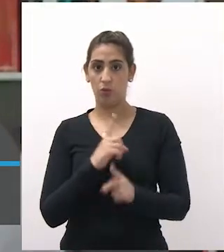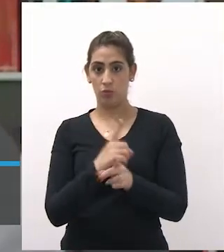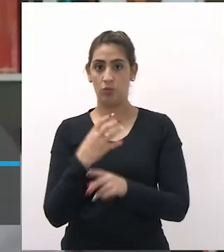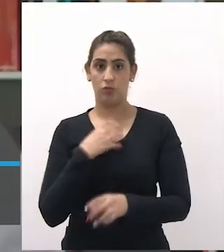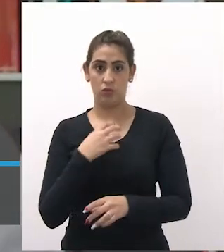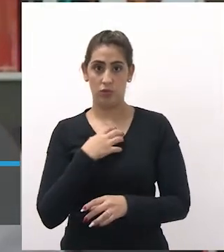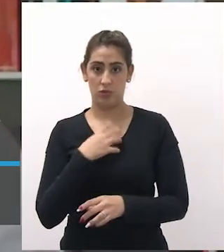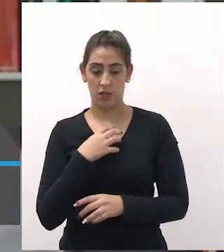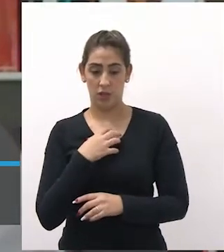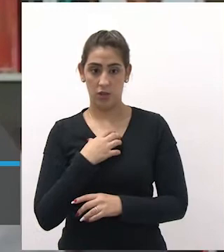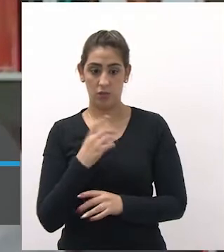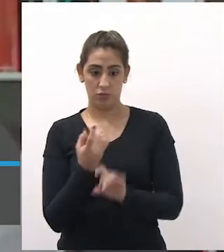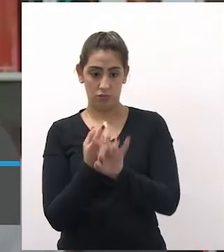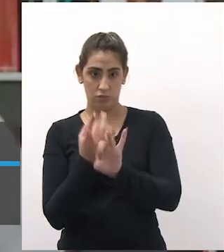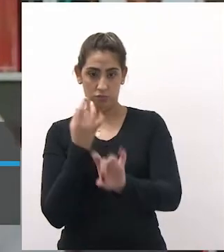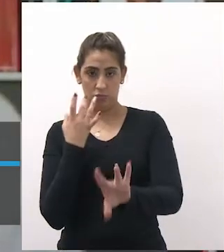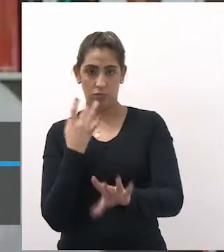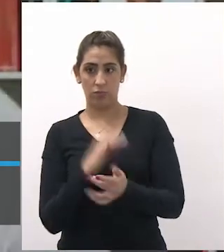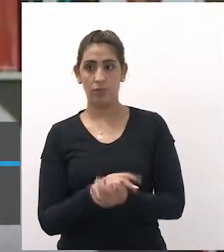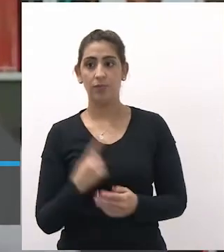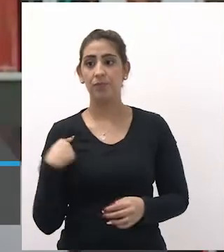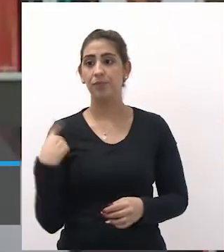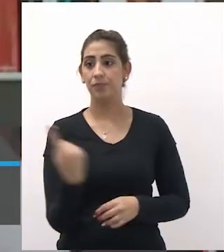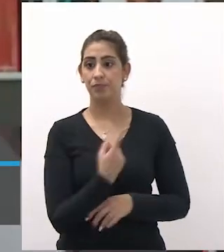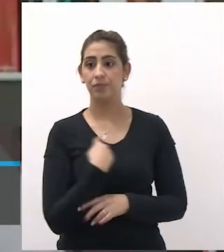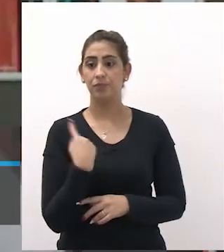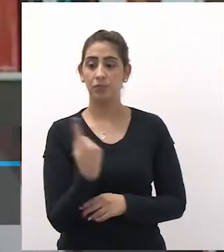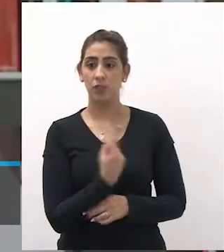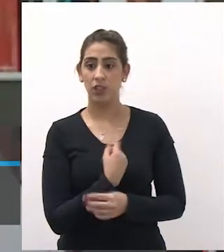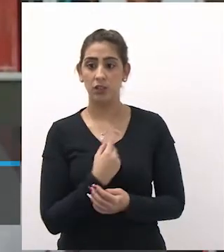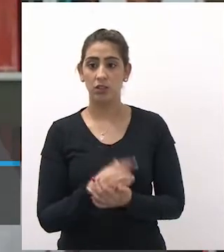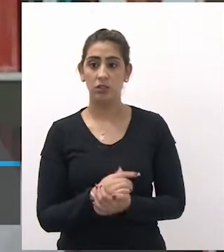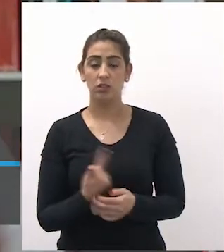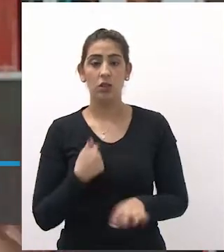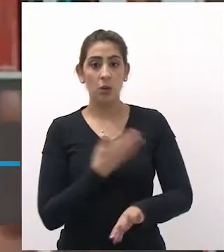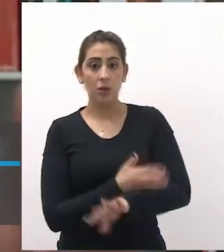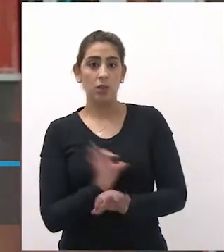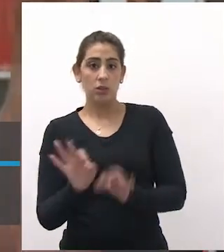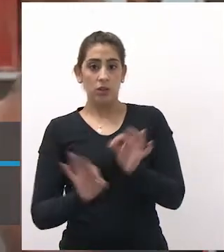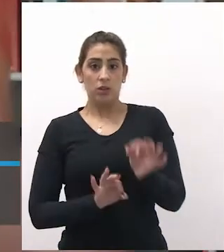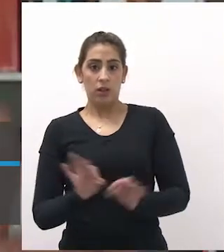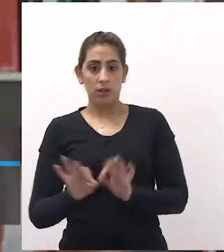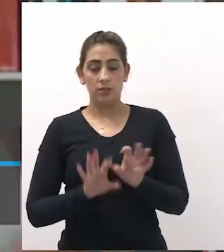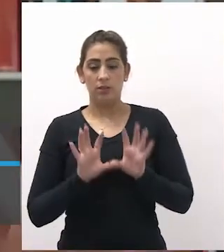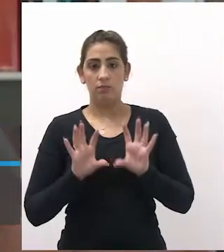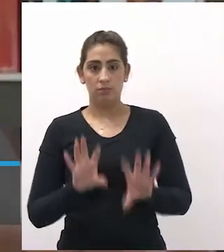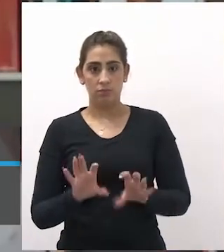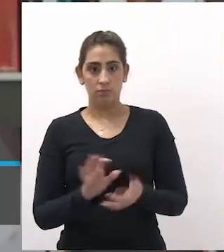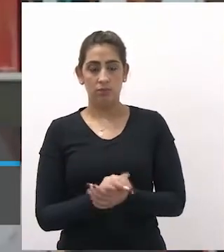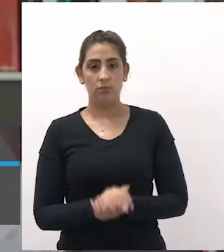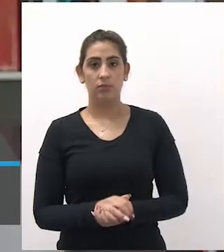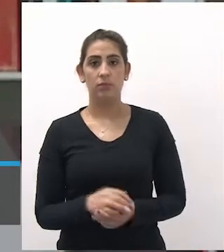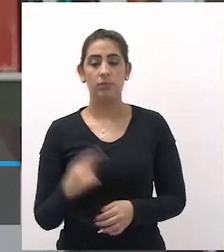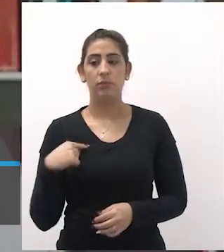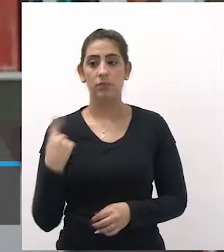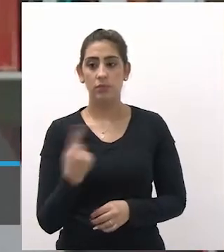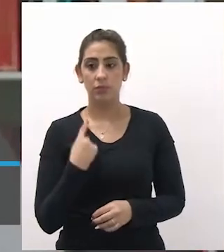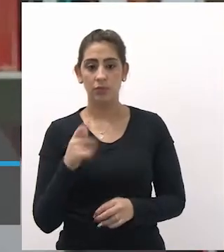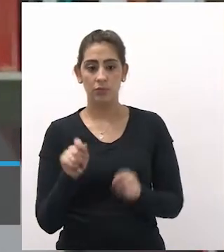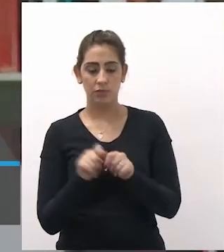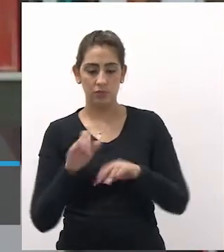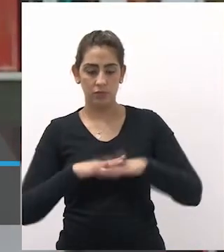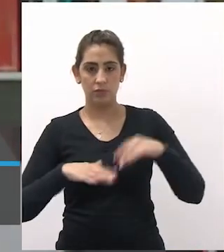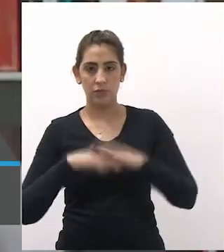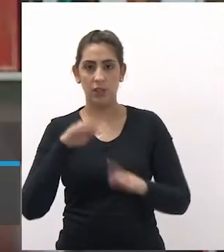virtual, Edivane, a gente começou a se organizar assim, como eu falei inicialmente, vamos elencar uma bibliografia de